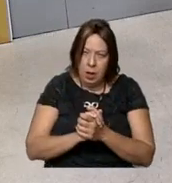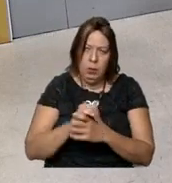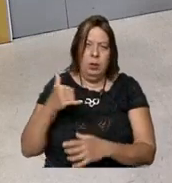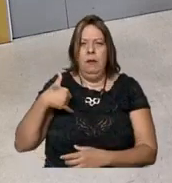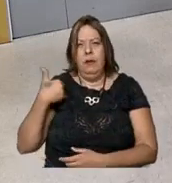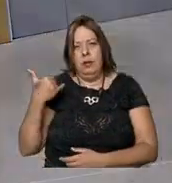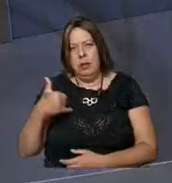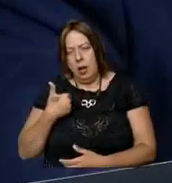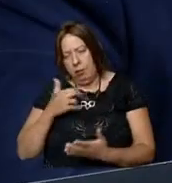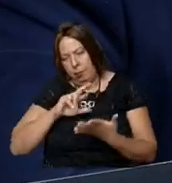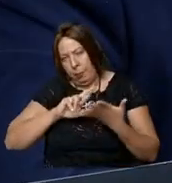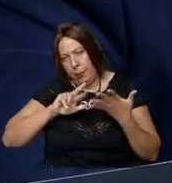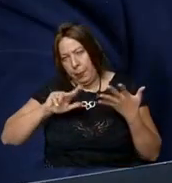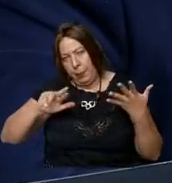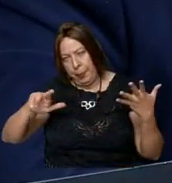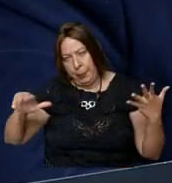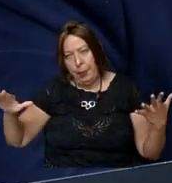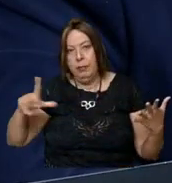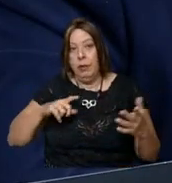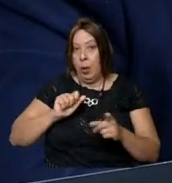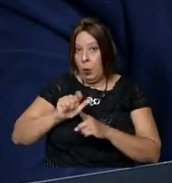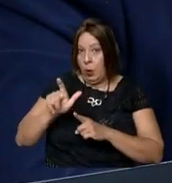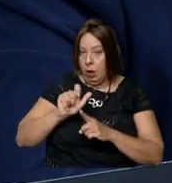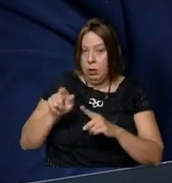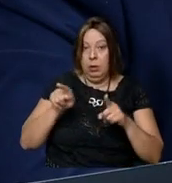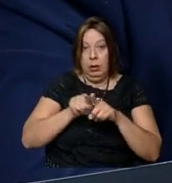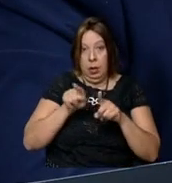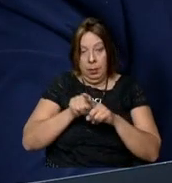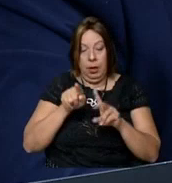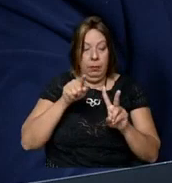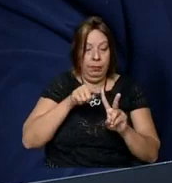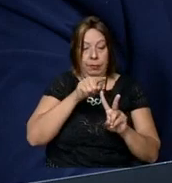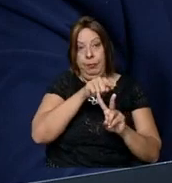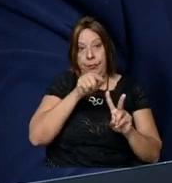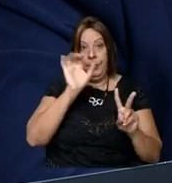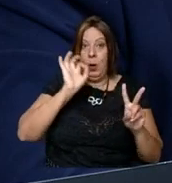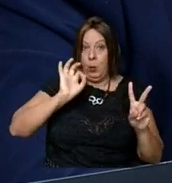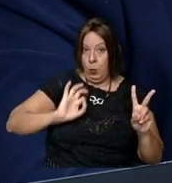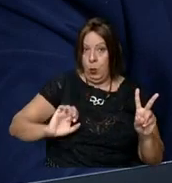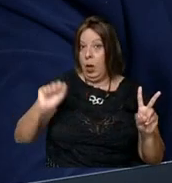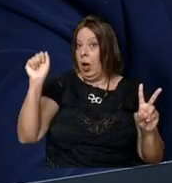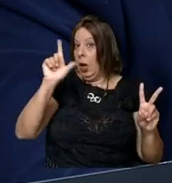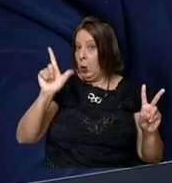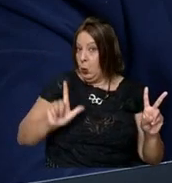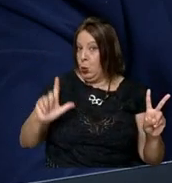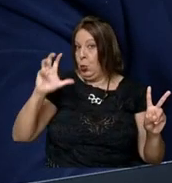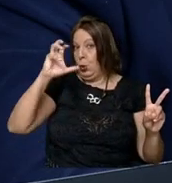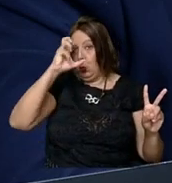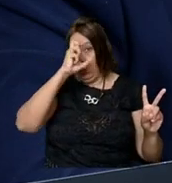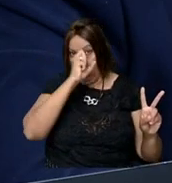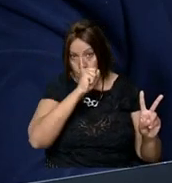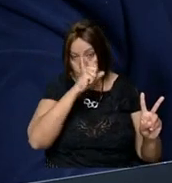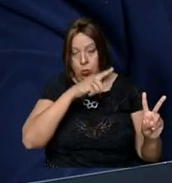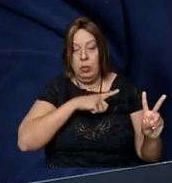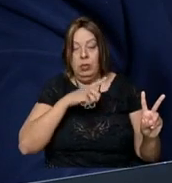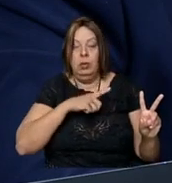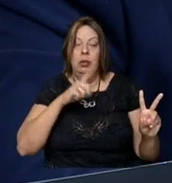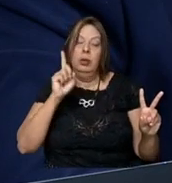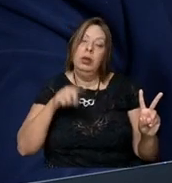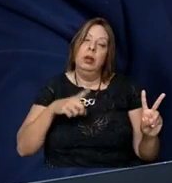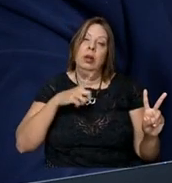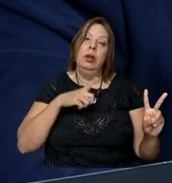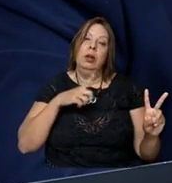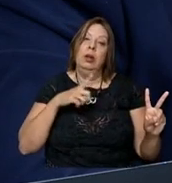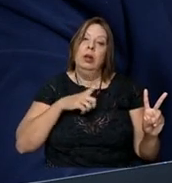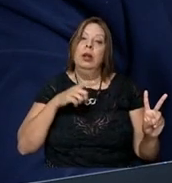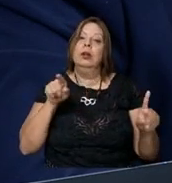o Elber e o Fernando também vestem. Eve Trajes Finos estão aí nesse azul mais, né, fechado, azul marinho, azul